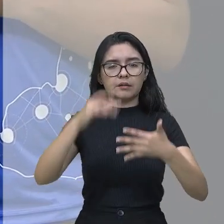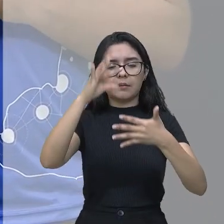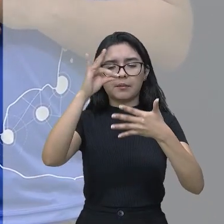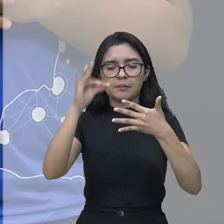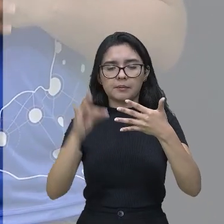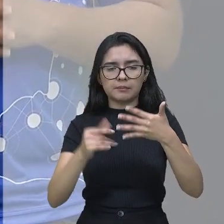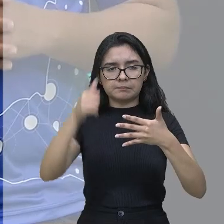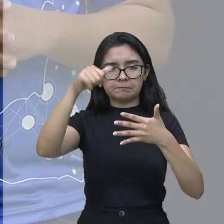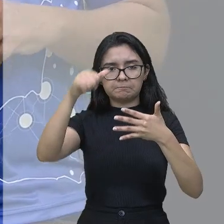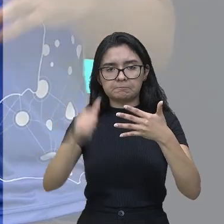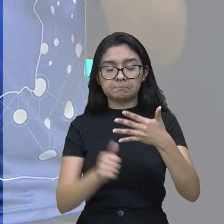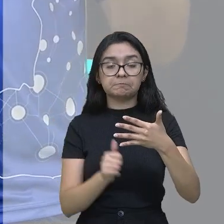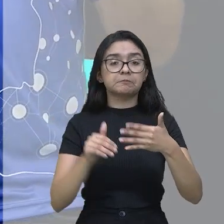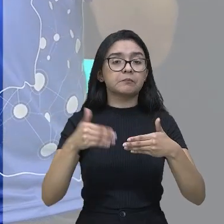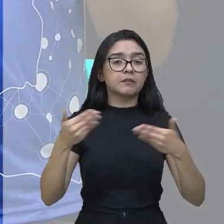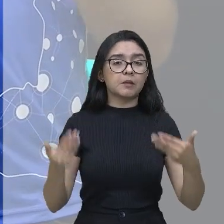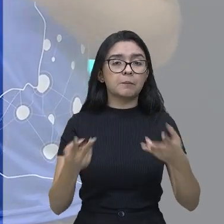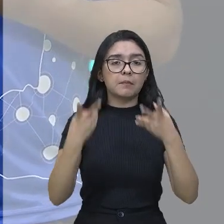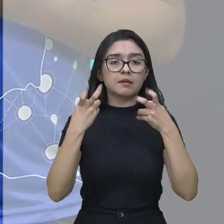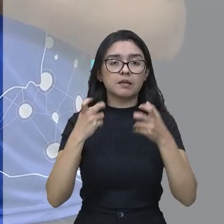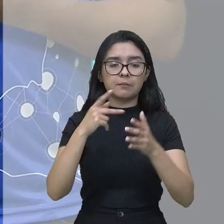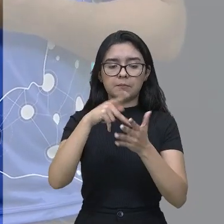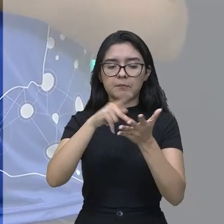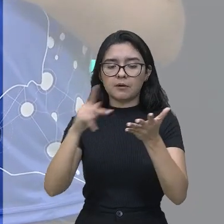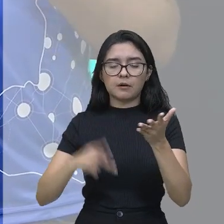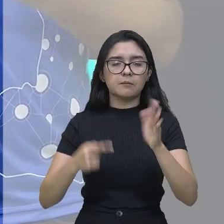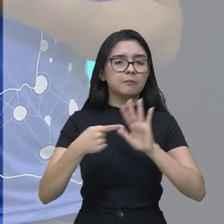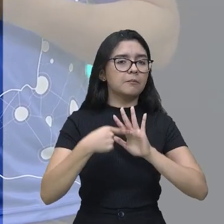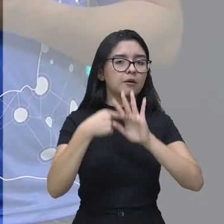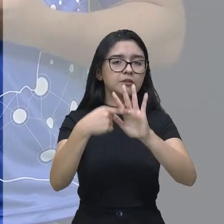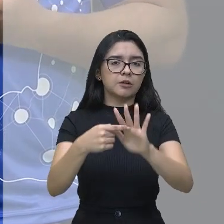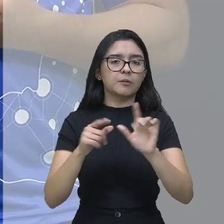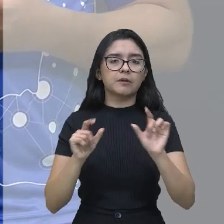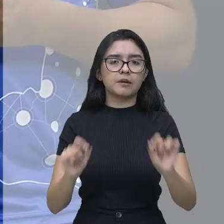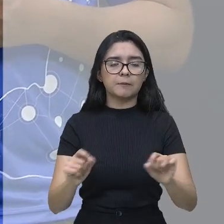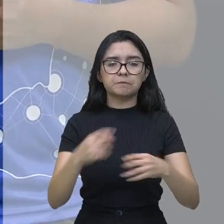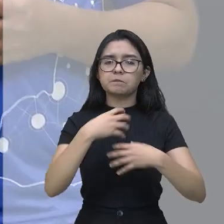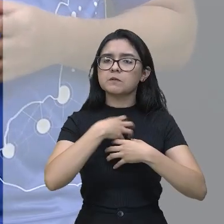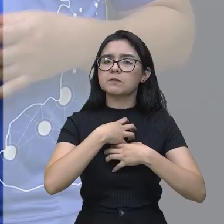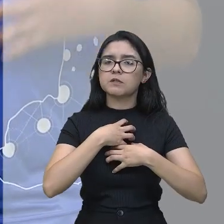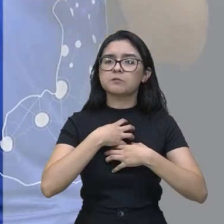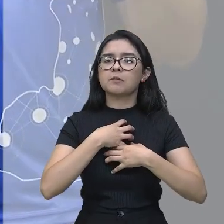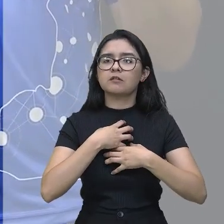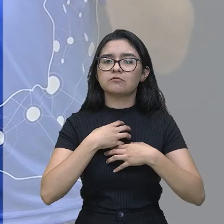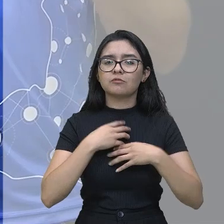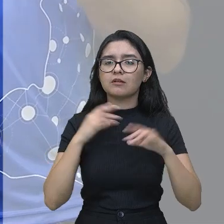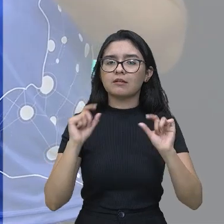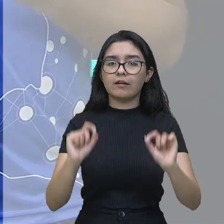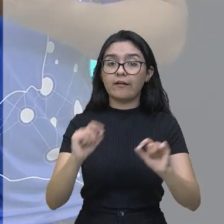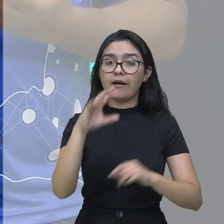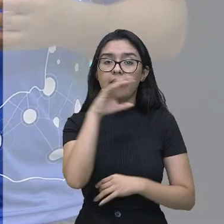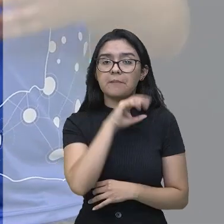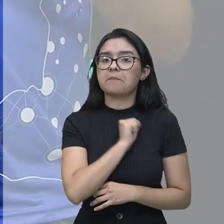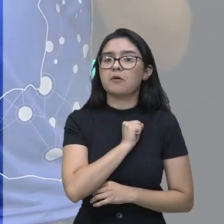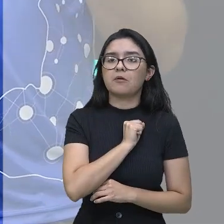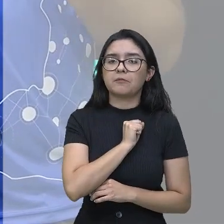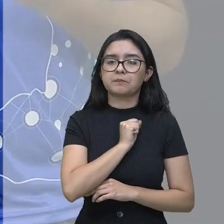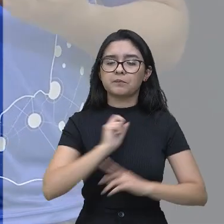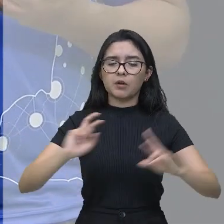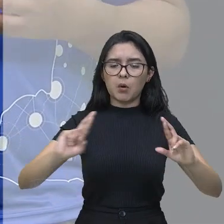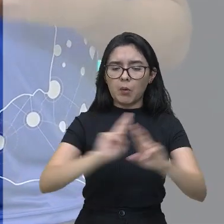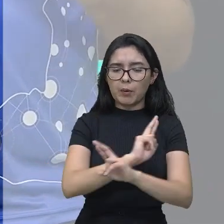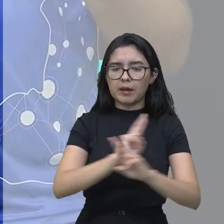então observem que este poema aqui ele traz pra gente exatamente o sentimento amoroso essa relação o